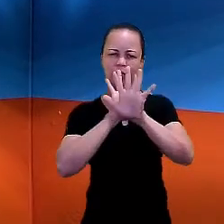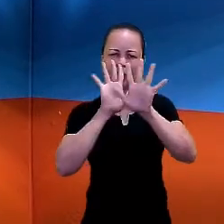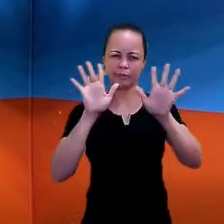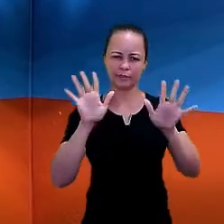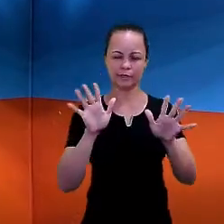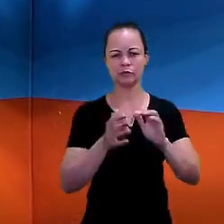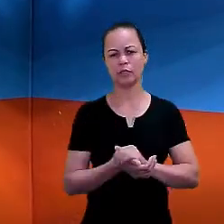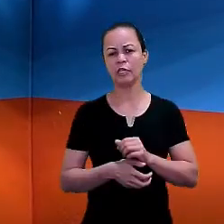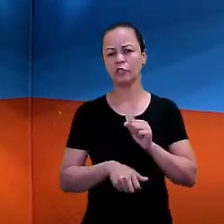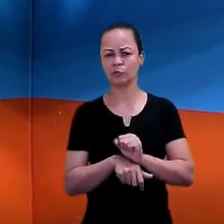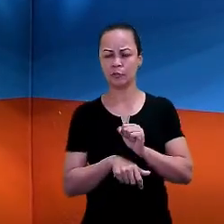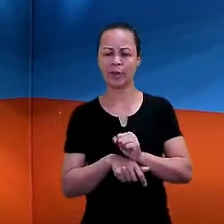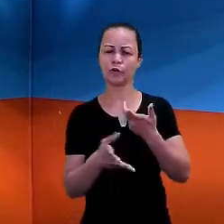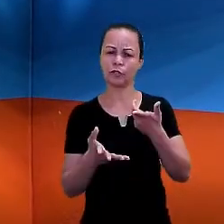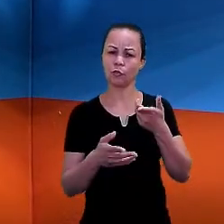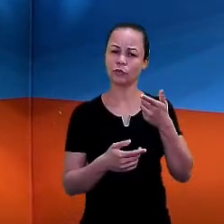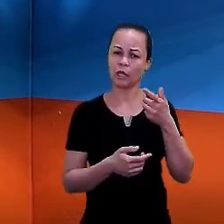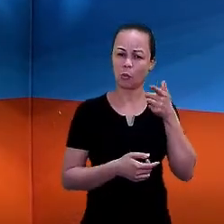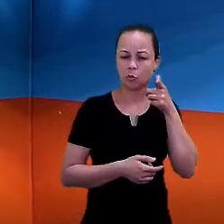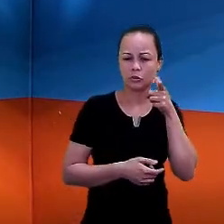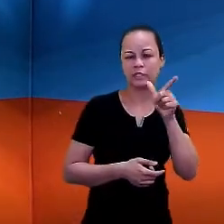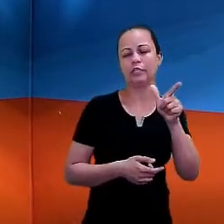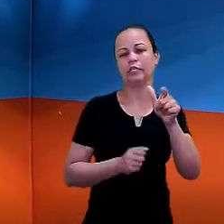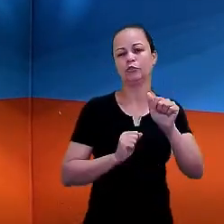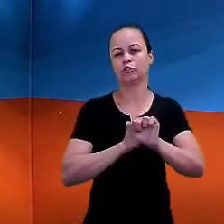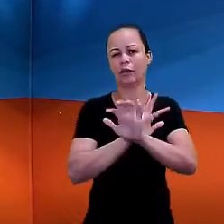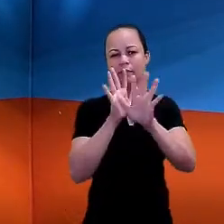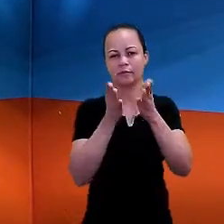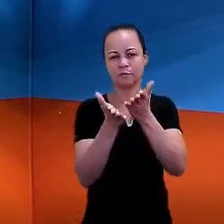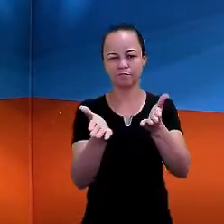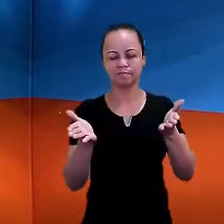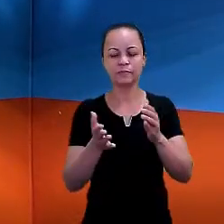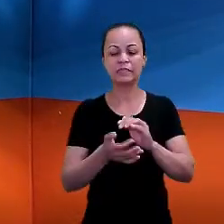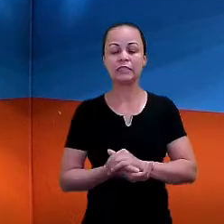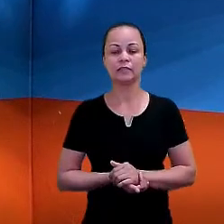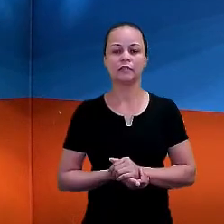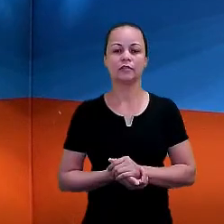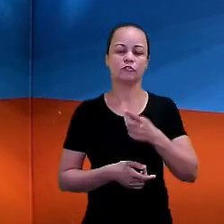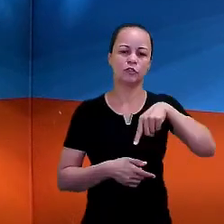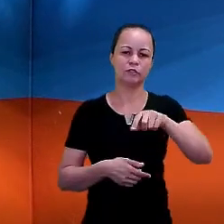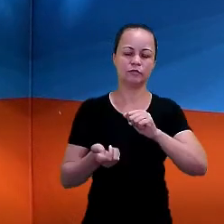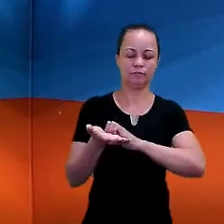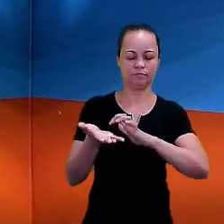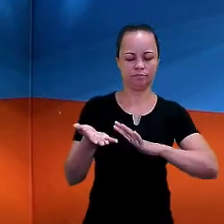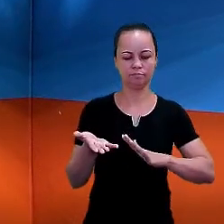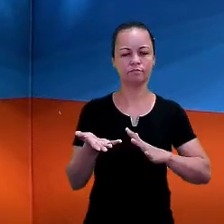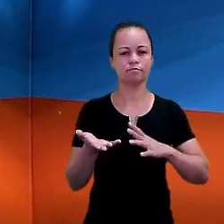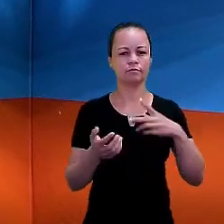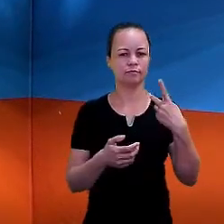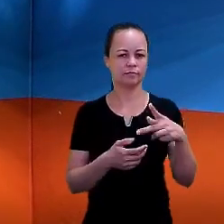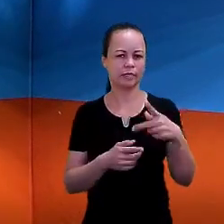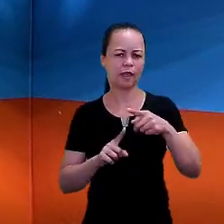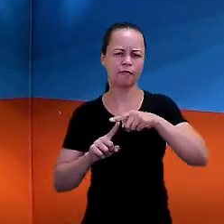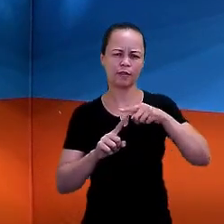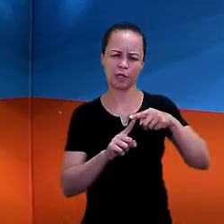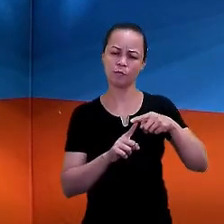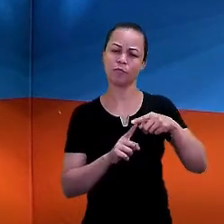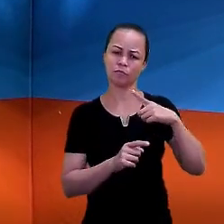Espero que eu tenha conseguido esclarecer pra vocês. E que quando vocês forem fazer atividades desse tipo, tenha